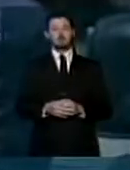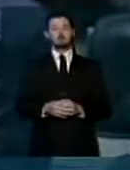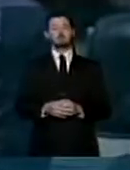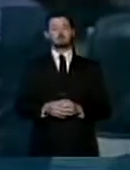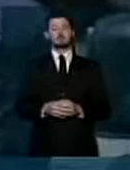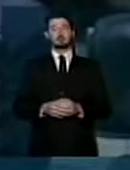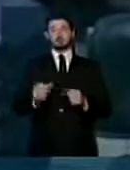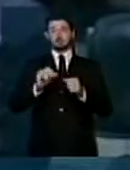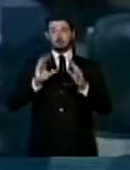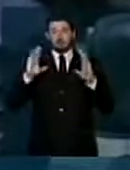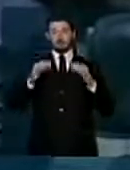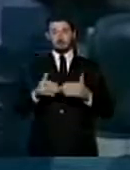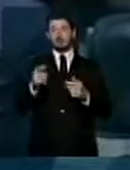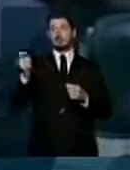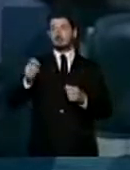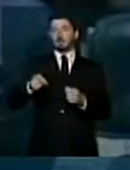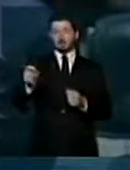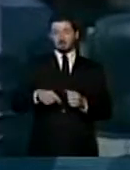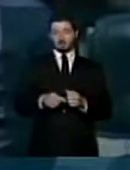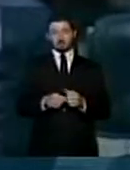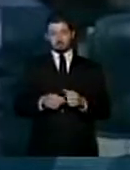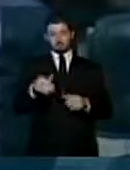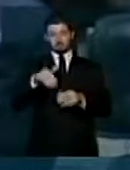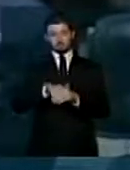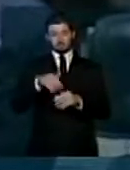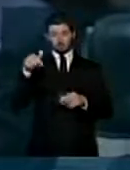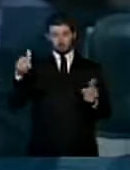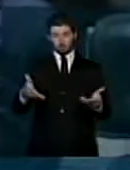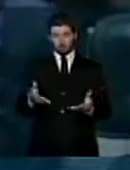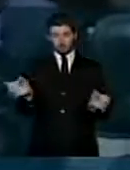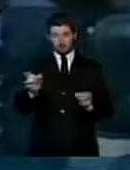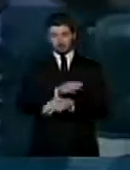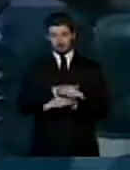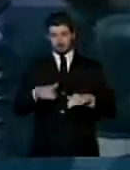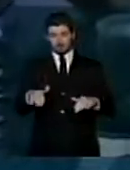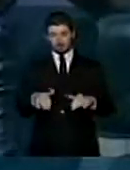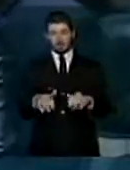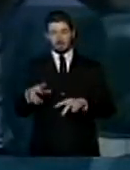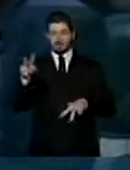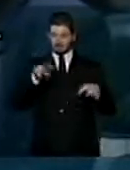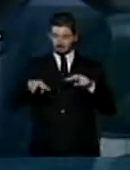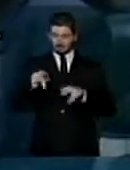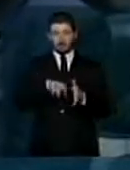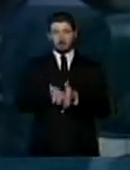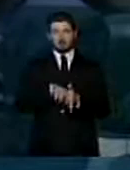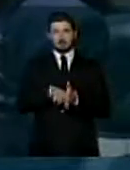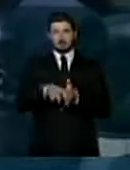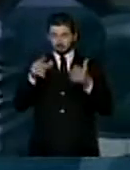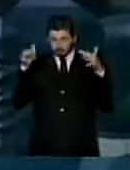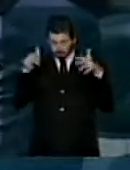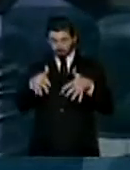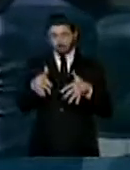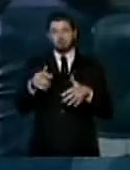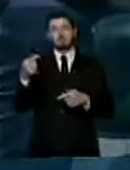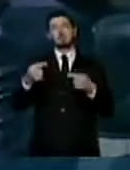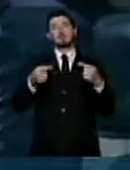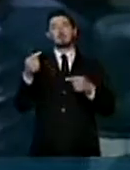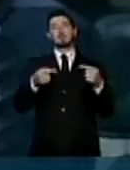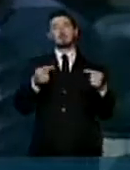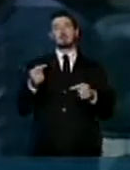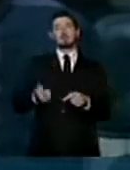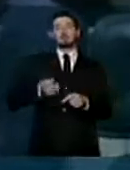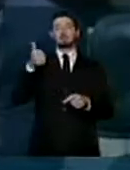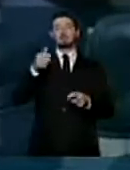formação de uma comissão que possa, após essa votação na noite de hoje, poder analisar, poder se debruçar para debater e discutir